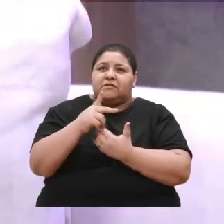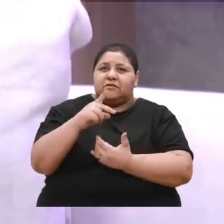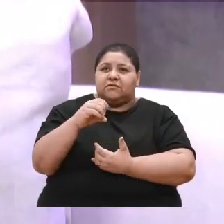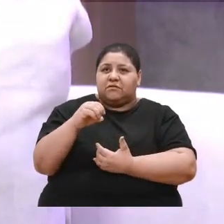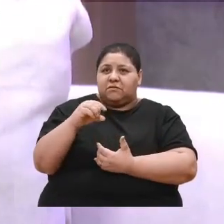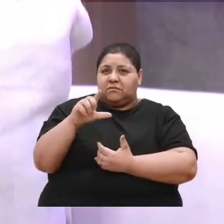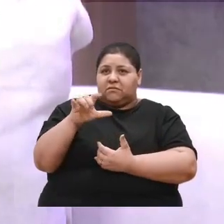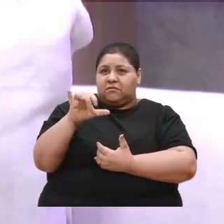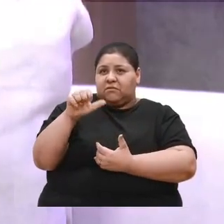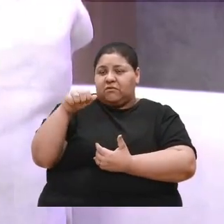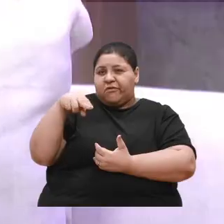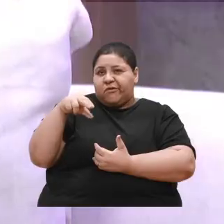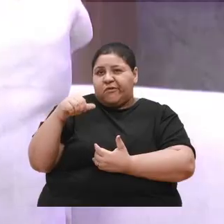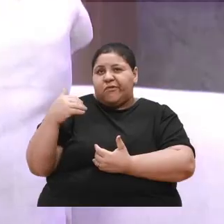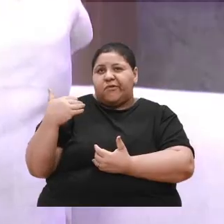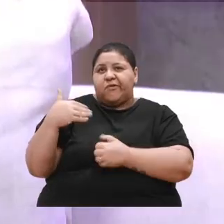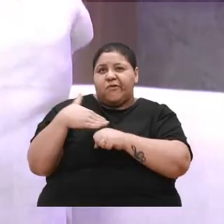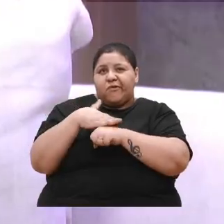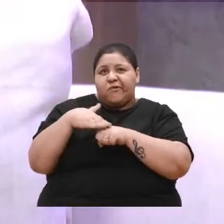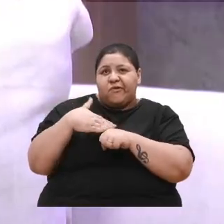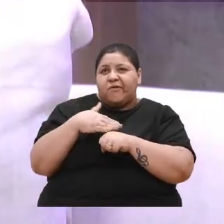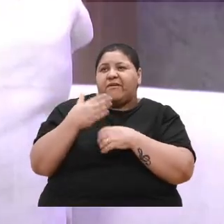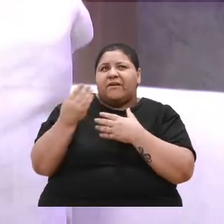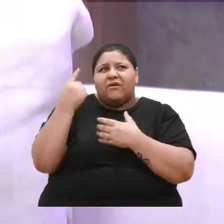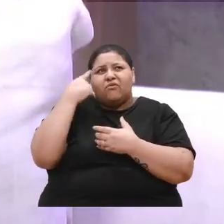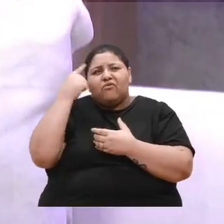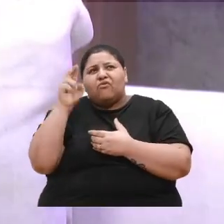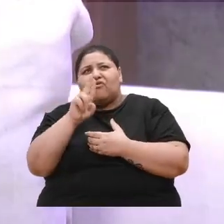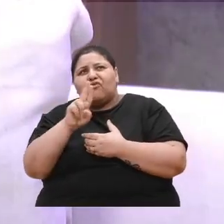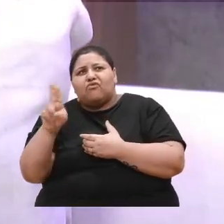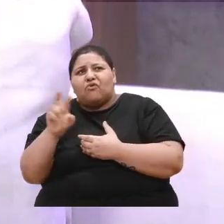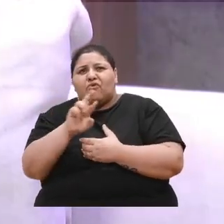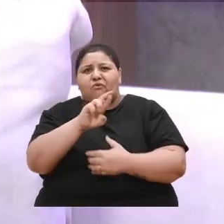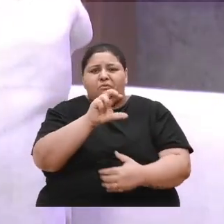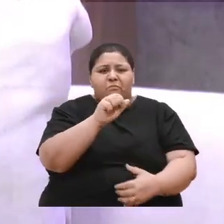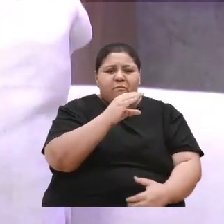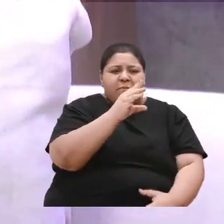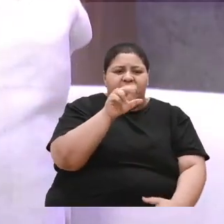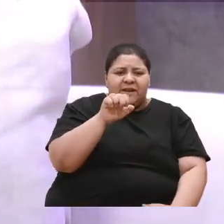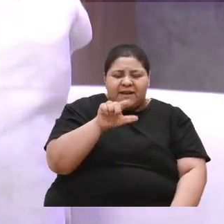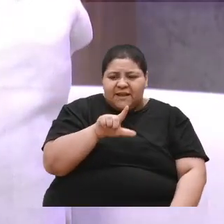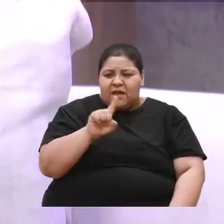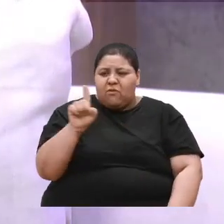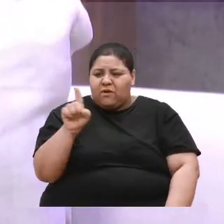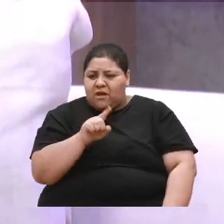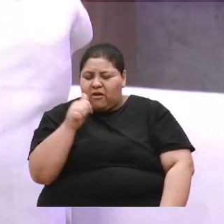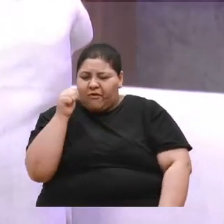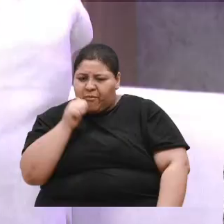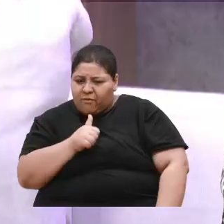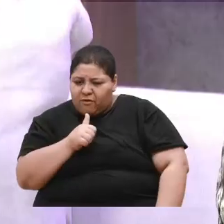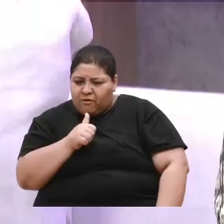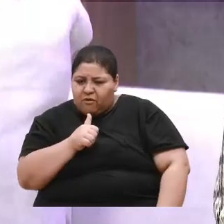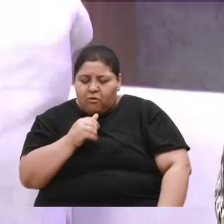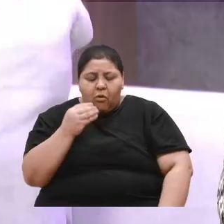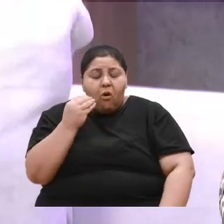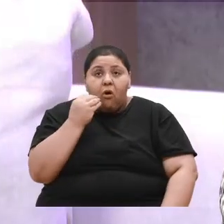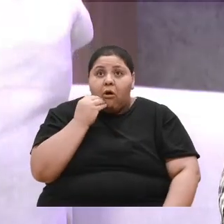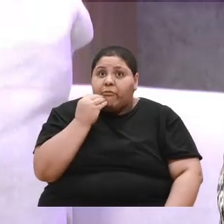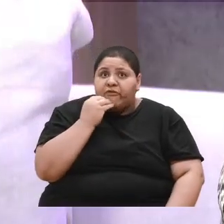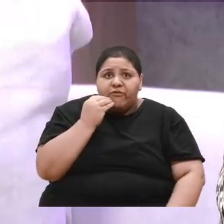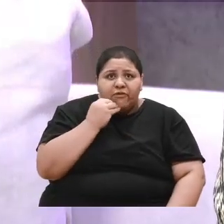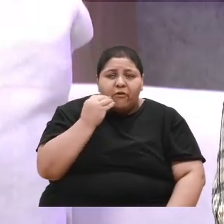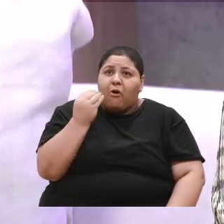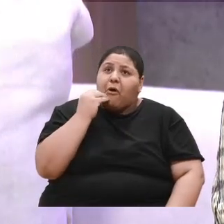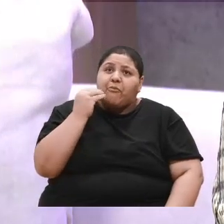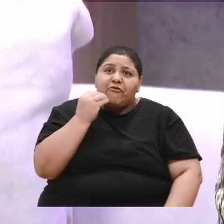Poliana veio conversar, e a Poliana disse, quem sabe o nome da Raquel Graziotin, que é uma mulher... Mas, com